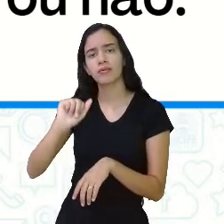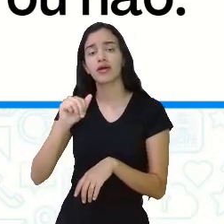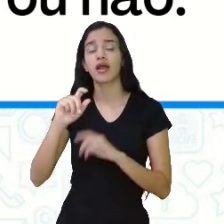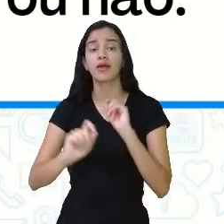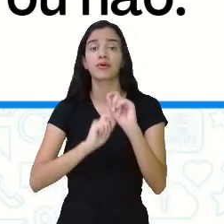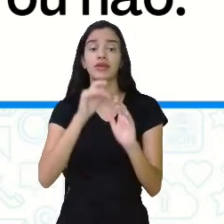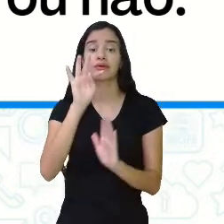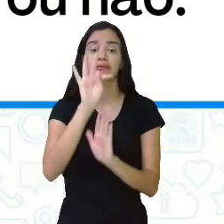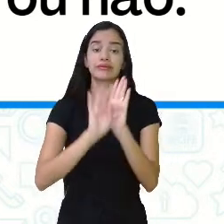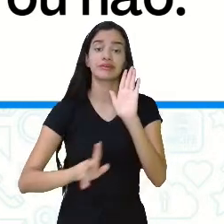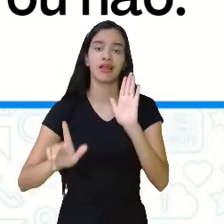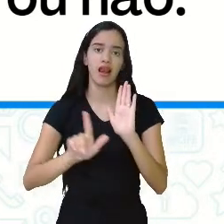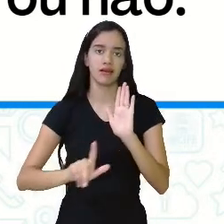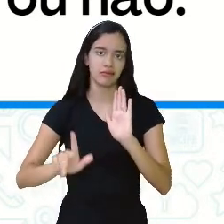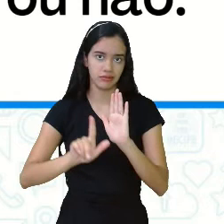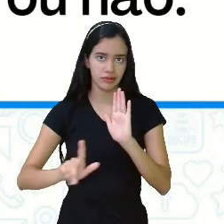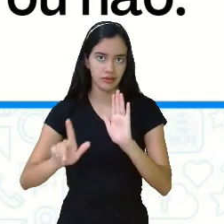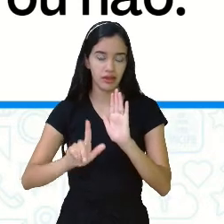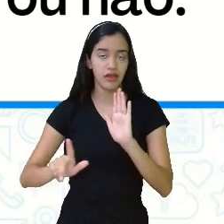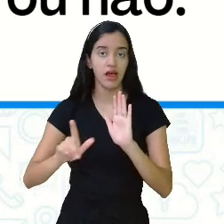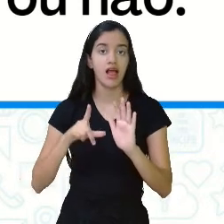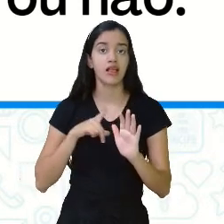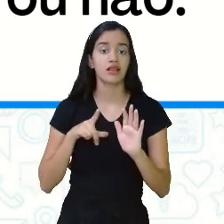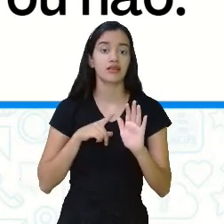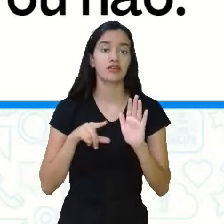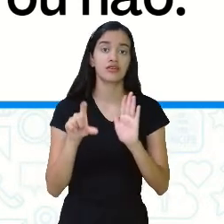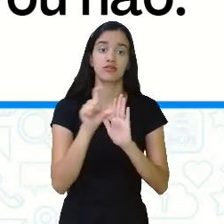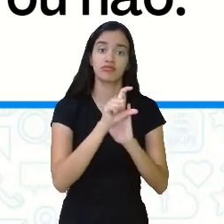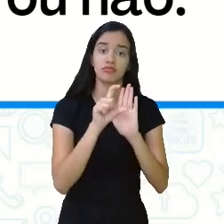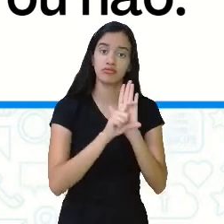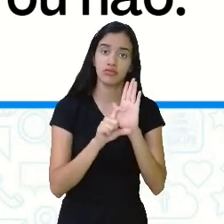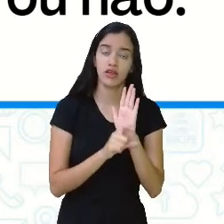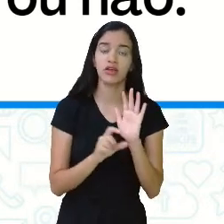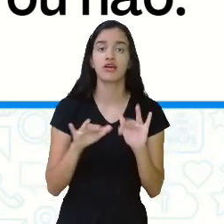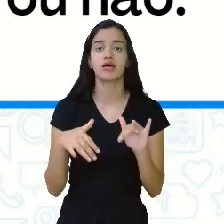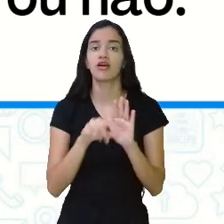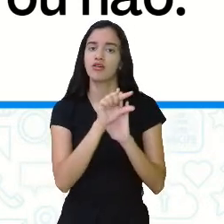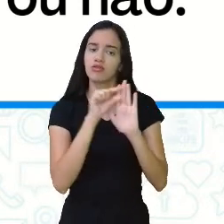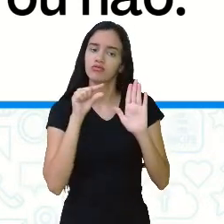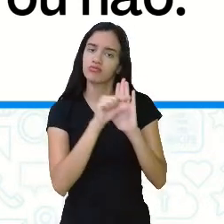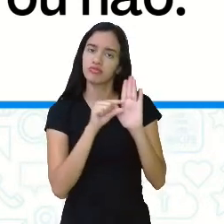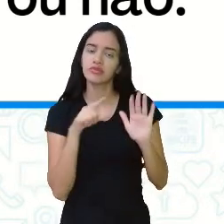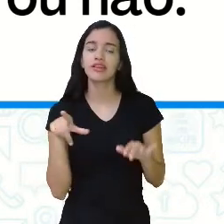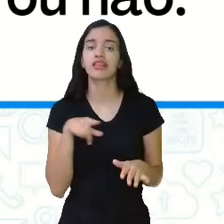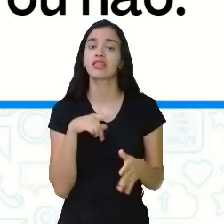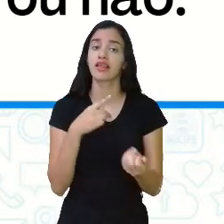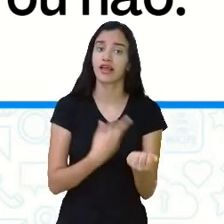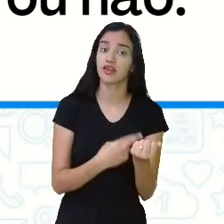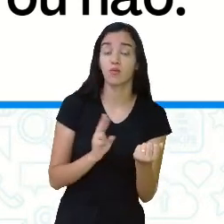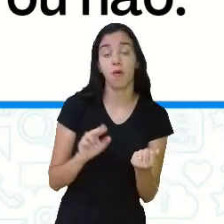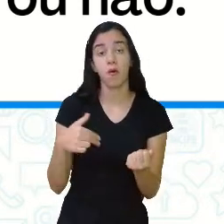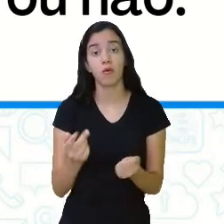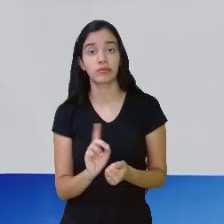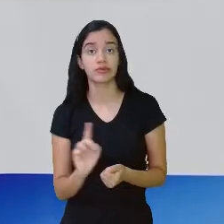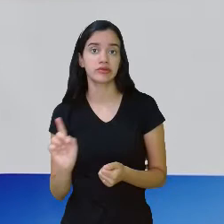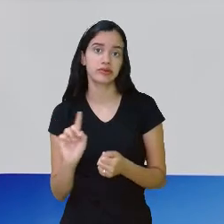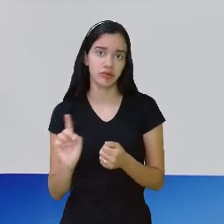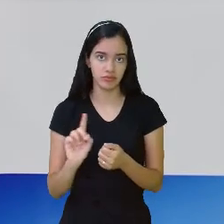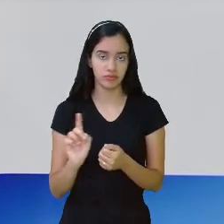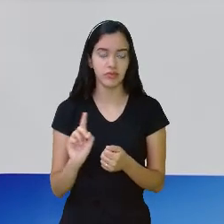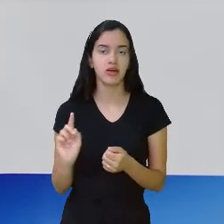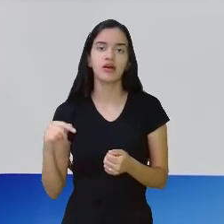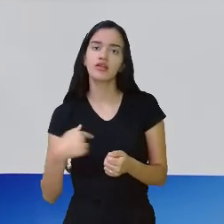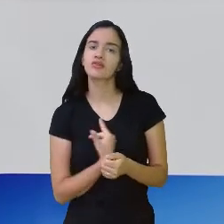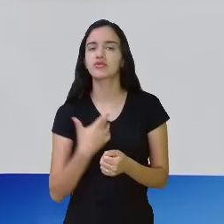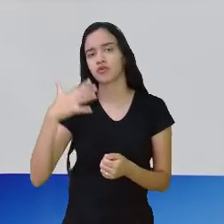um texto literário composto de versos e que podem conter rimas ou não. Então, por aí a